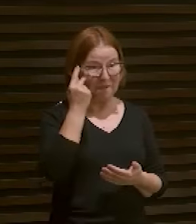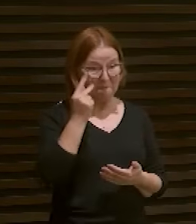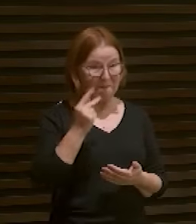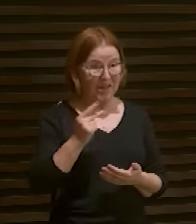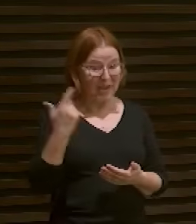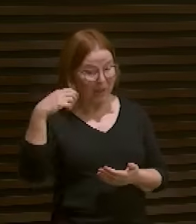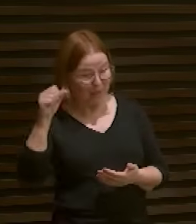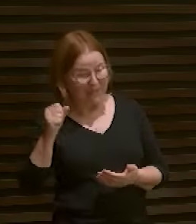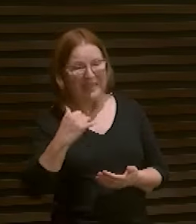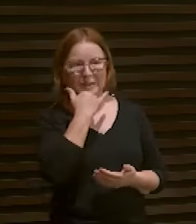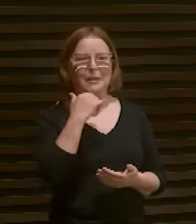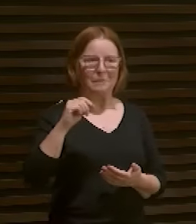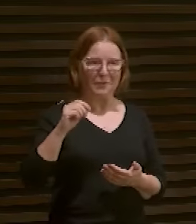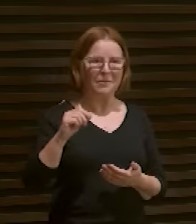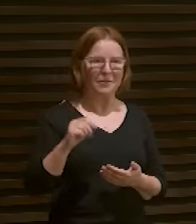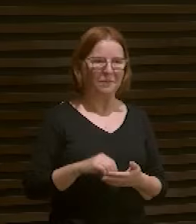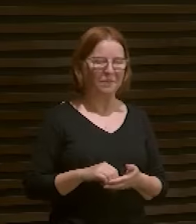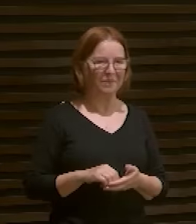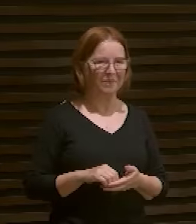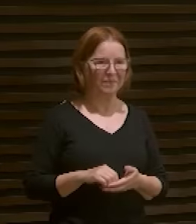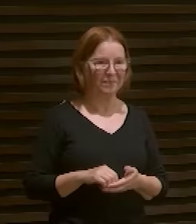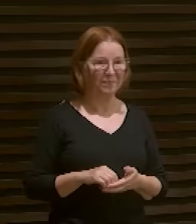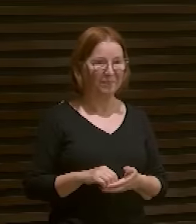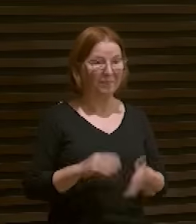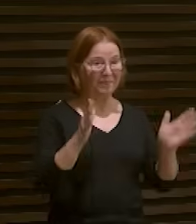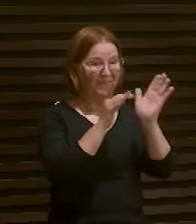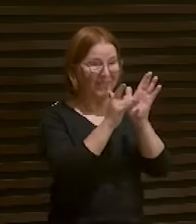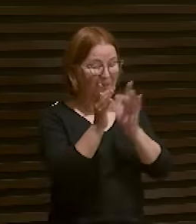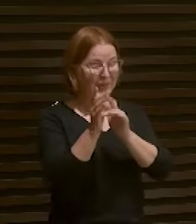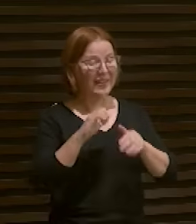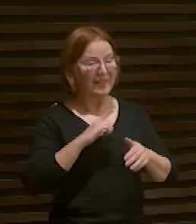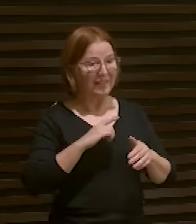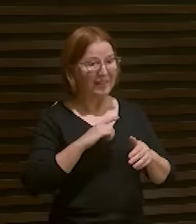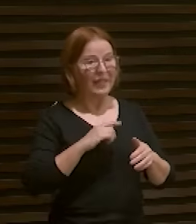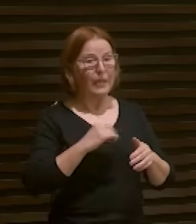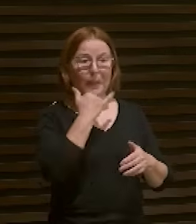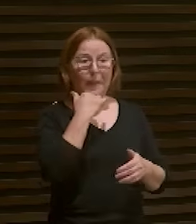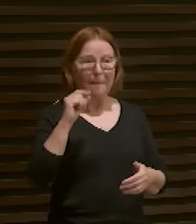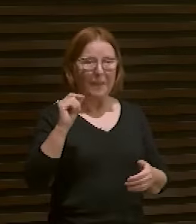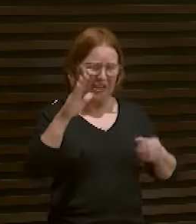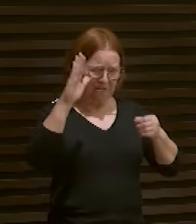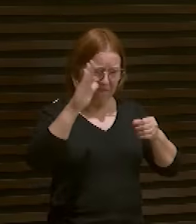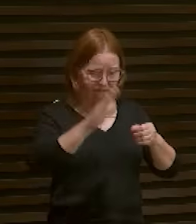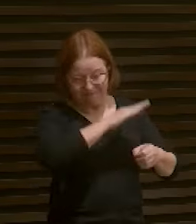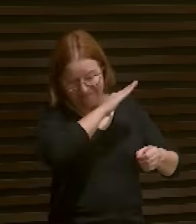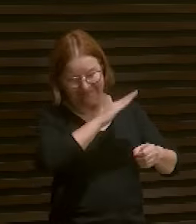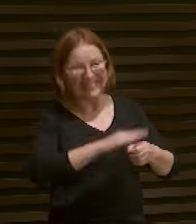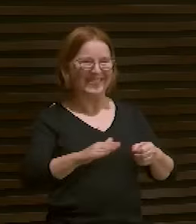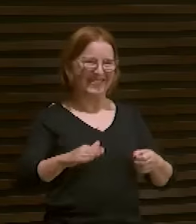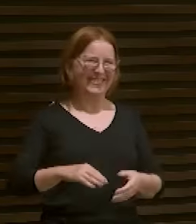perdoar. E lá tem perdão e abundância. Se tem uma coisa que tem lá no paiol de Deus em abundância, é